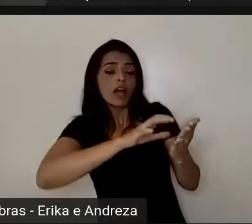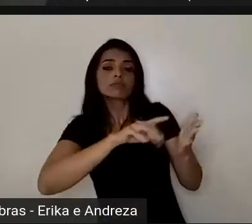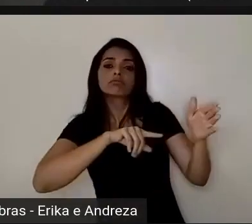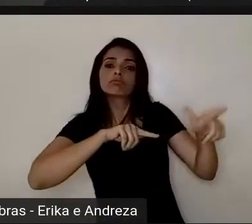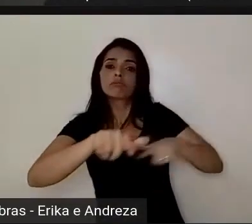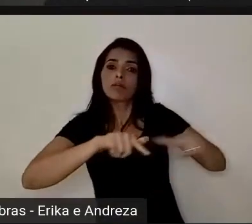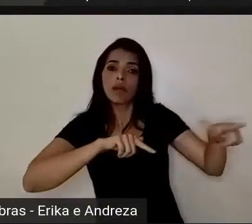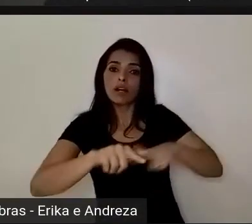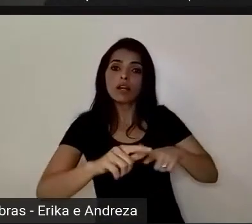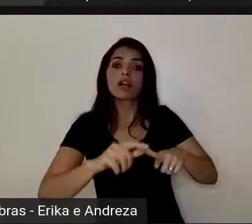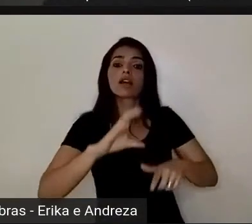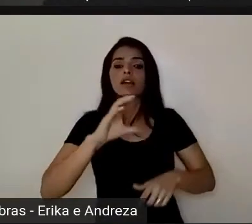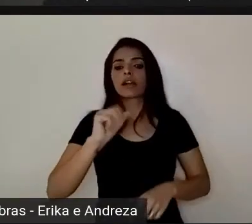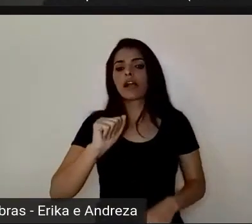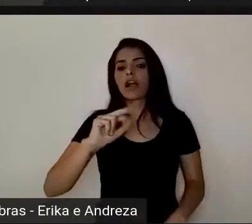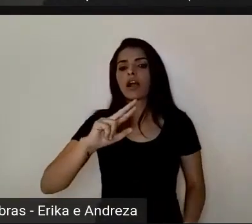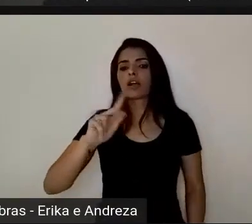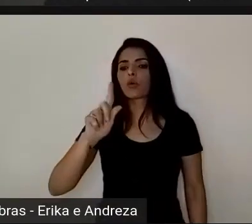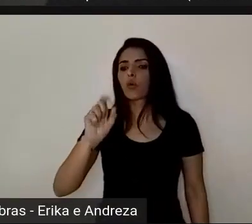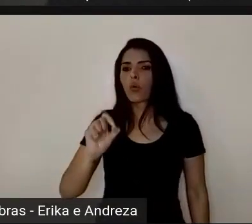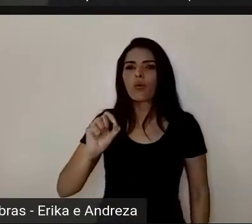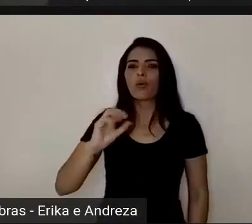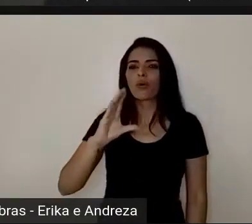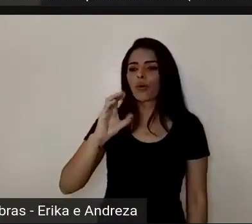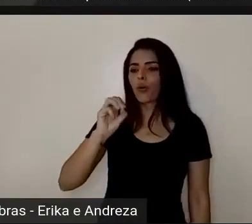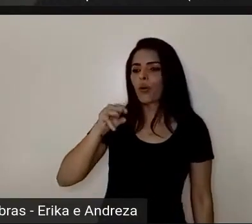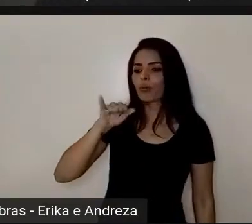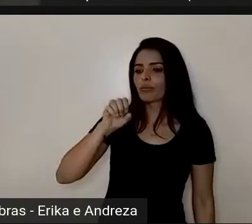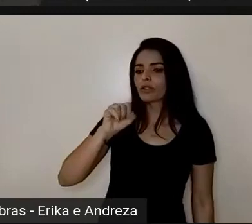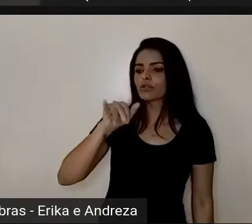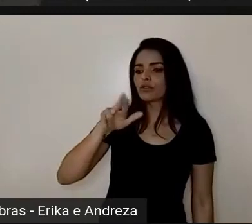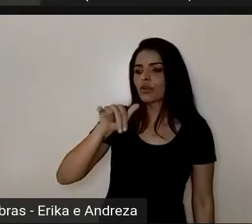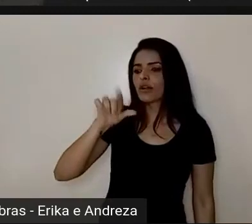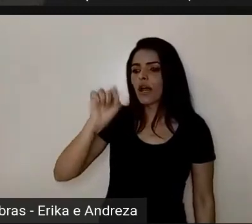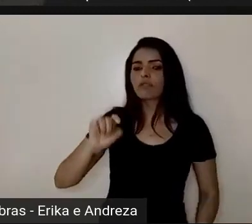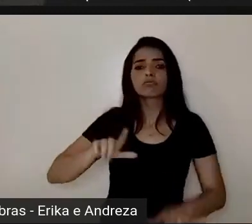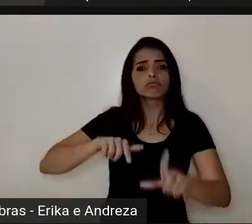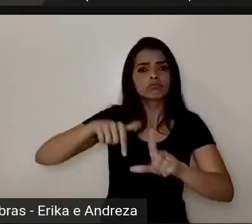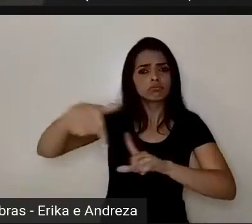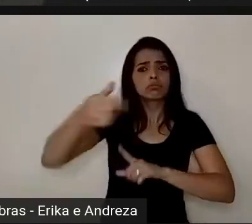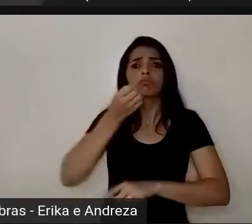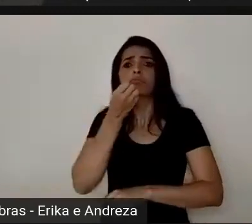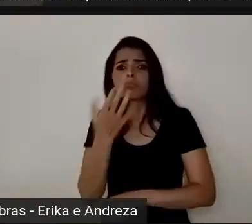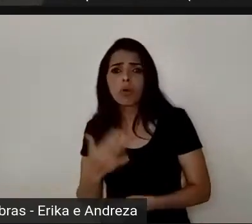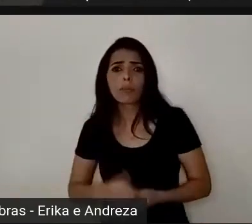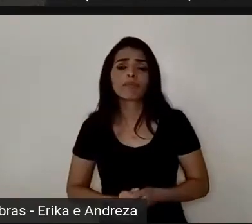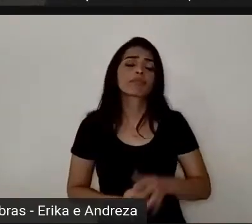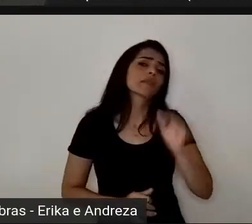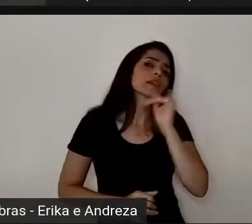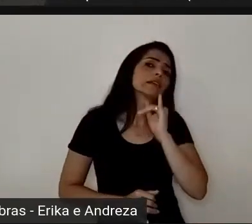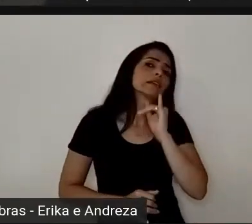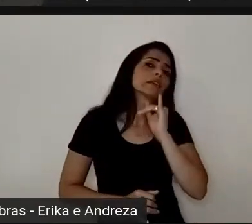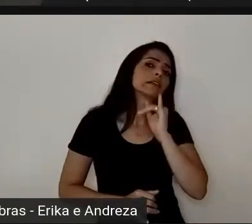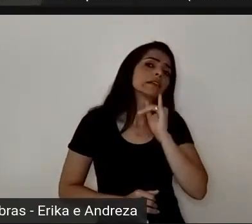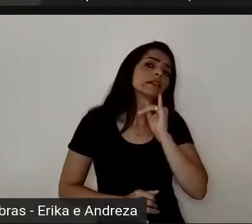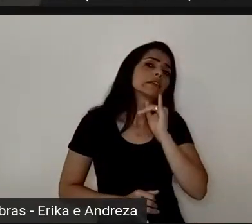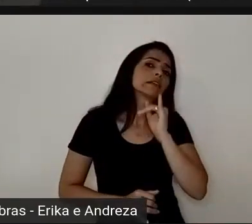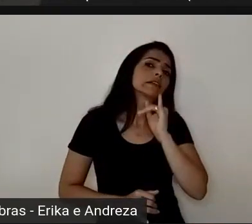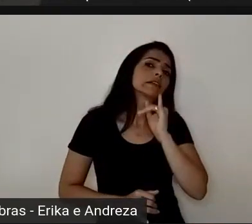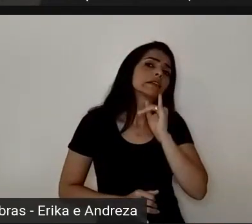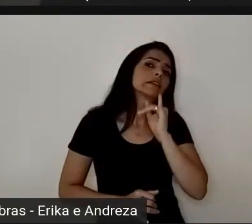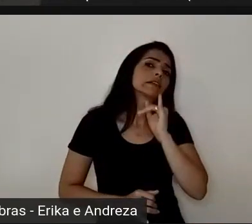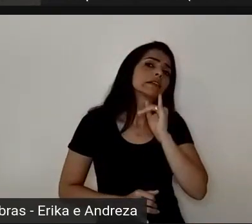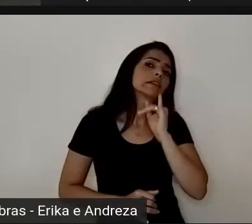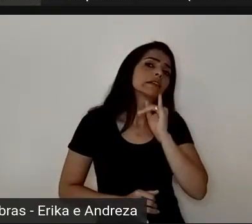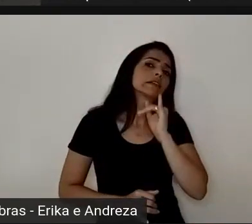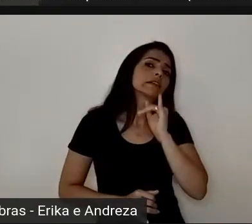num cargo comissionado, desempenhando um bom papel, né? Ou um outro caso, quando preciso de um estatístico, também já visitei, né, órgãos